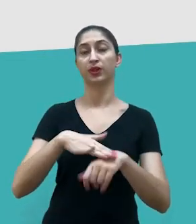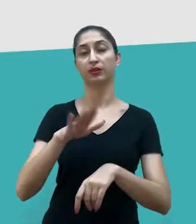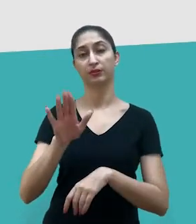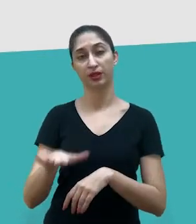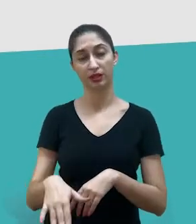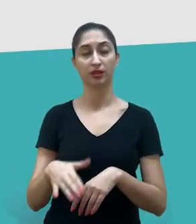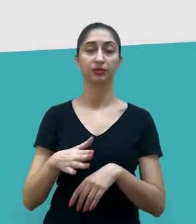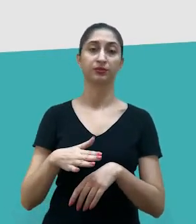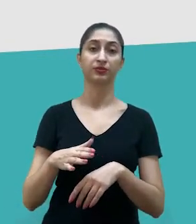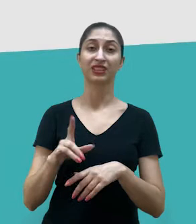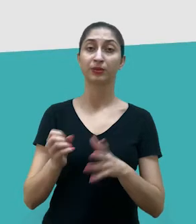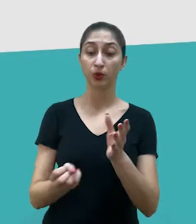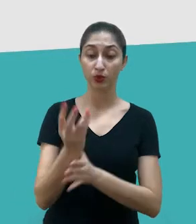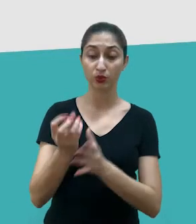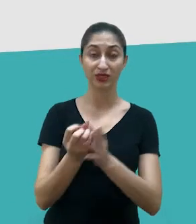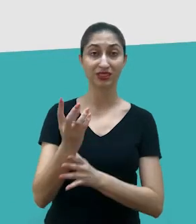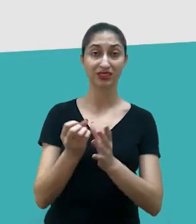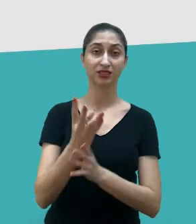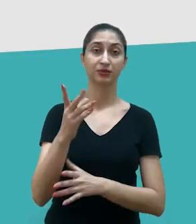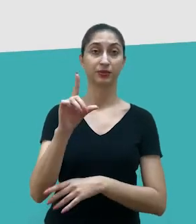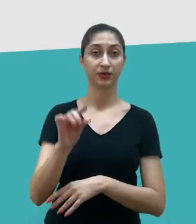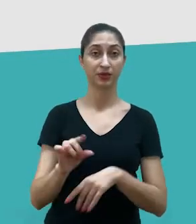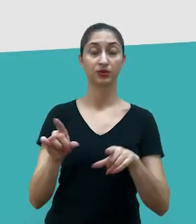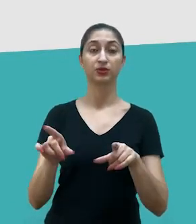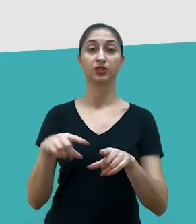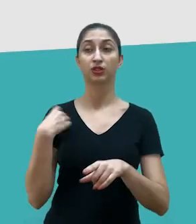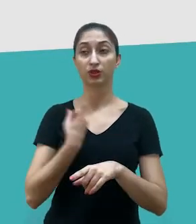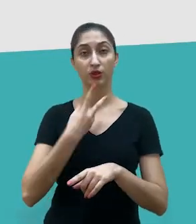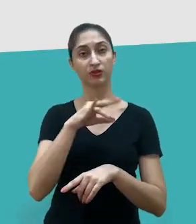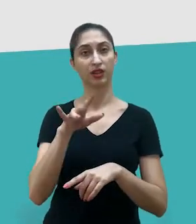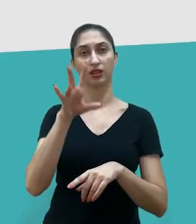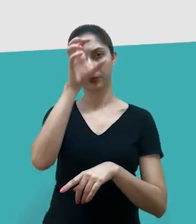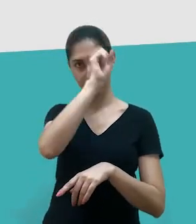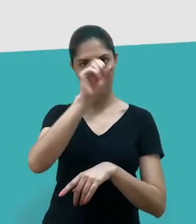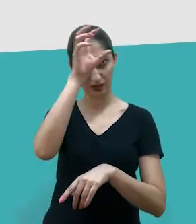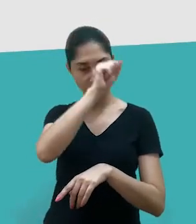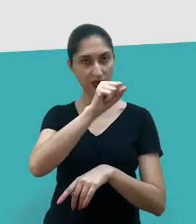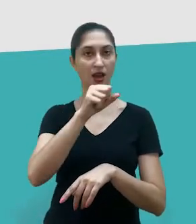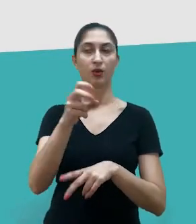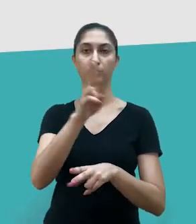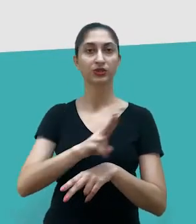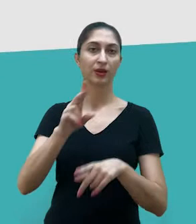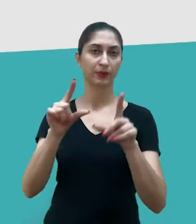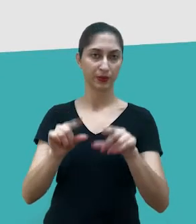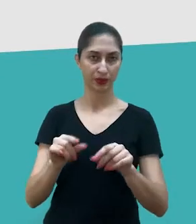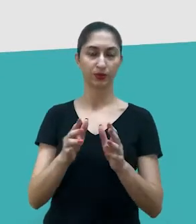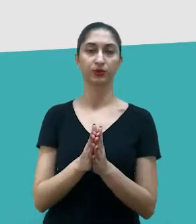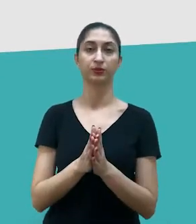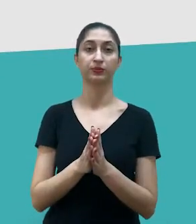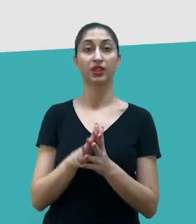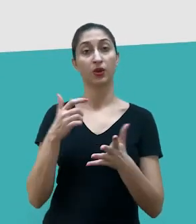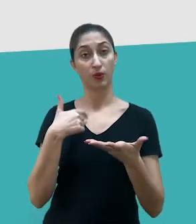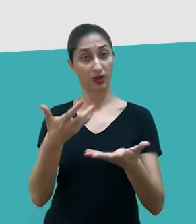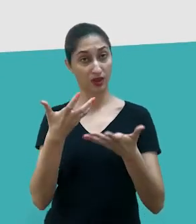produtivo, produzir menos, e nós vamos aprender a consumir menos. Então, eu gostaria de mostrar para vocês